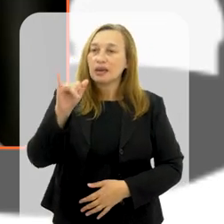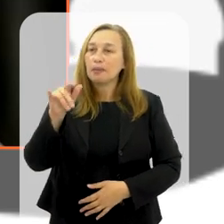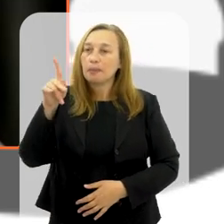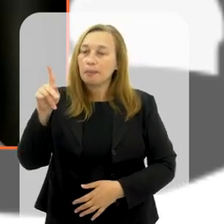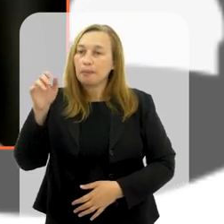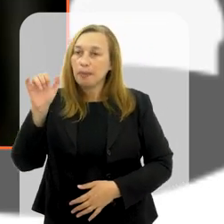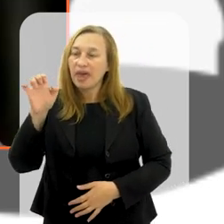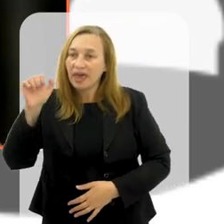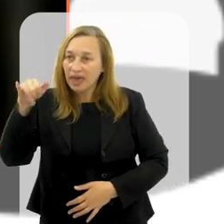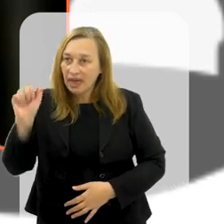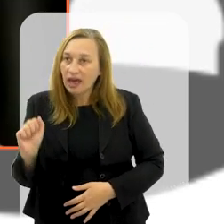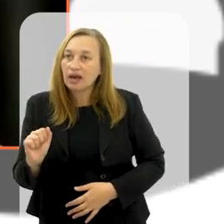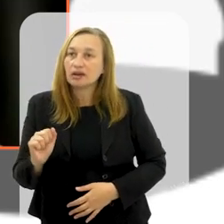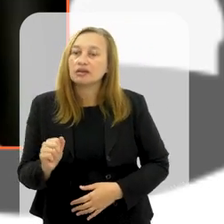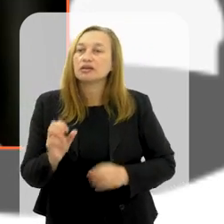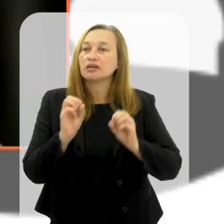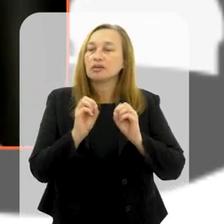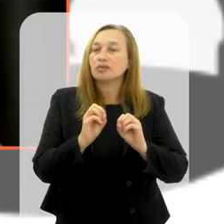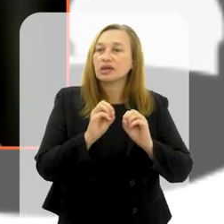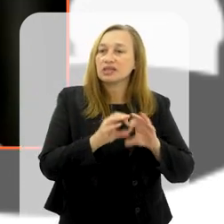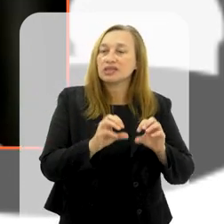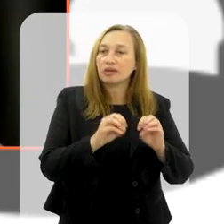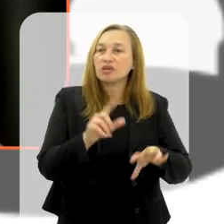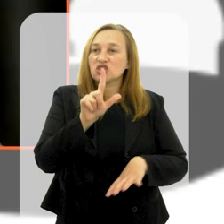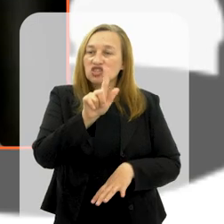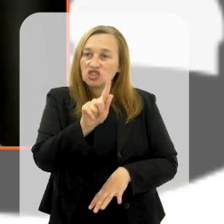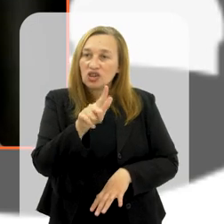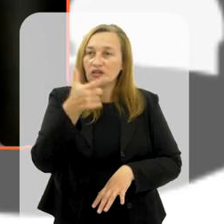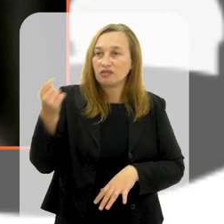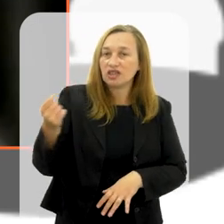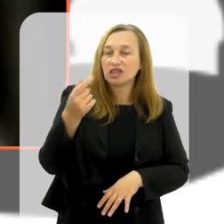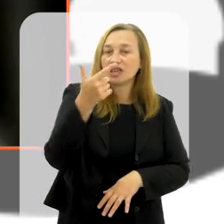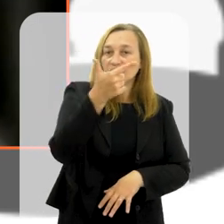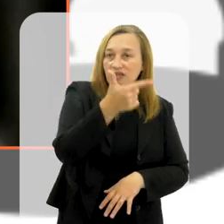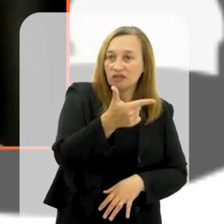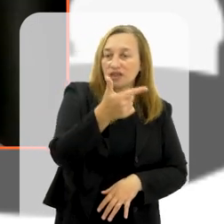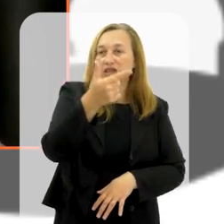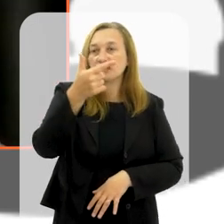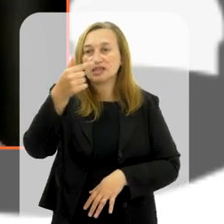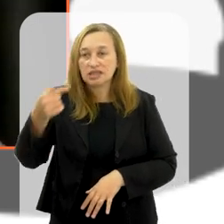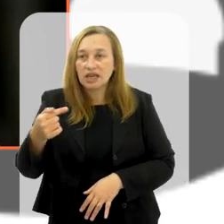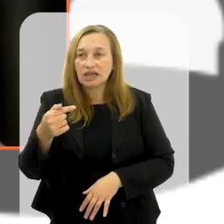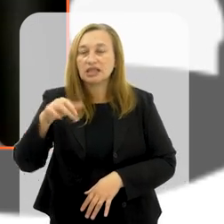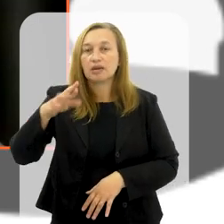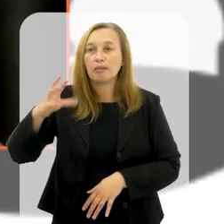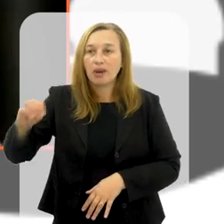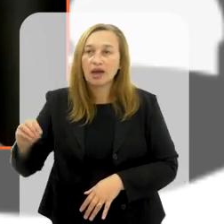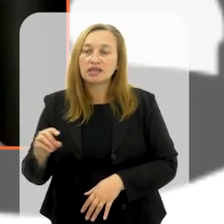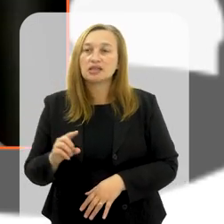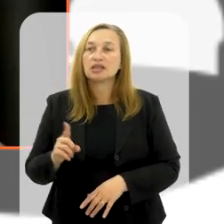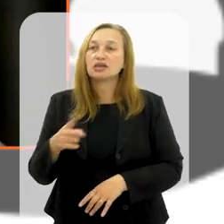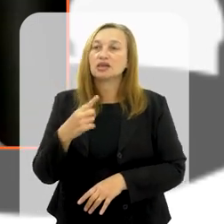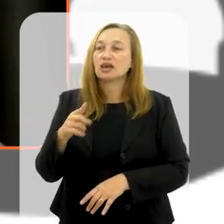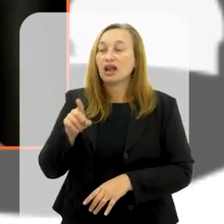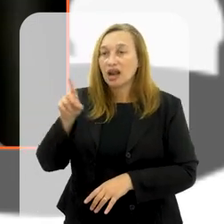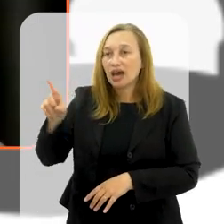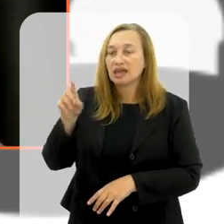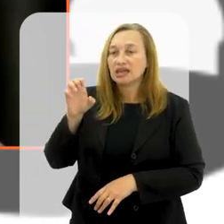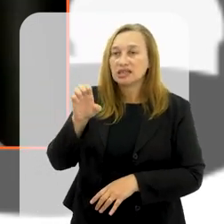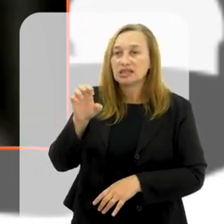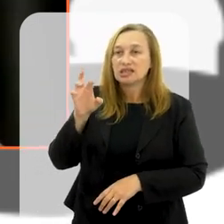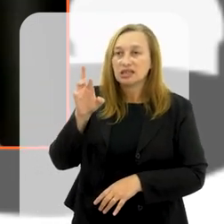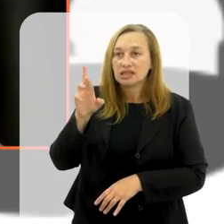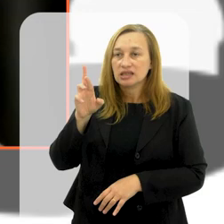aula magna sobre o G20, agora no final de março, dia 27 de março, lá na nossa sede em